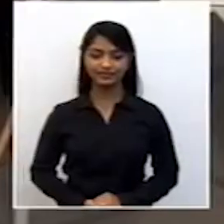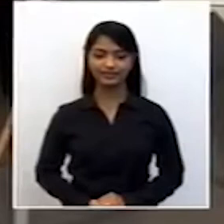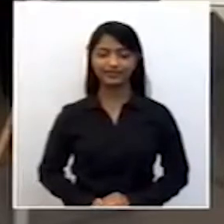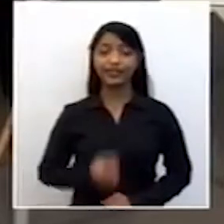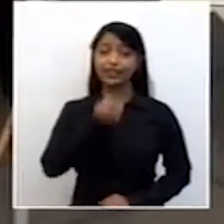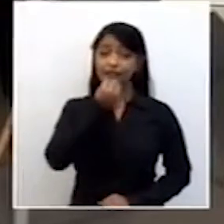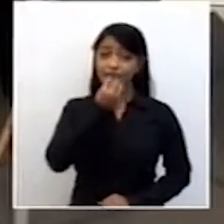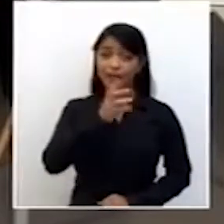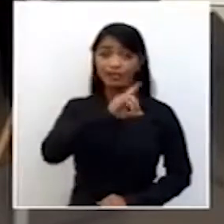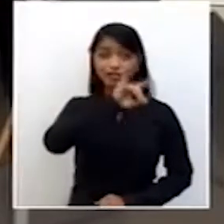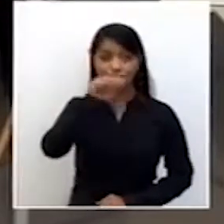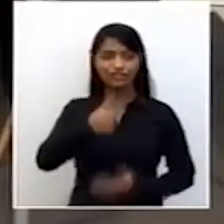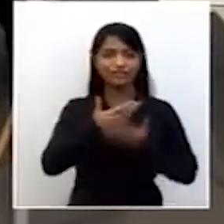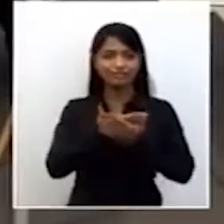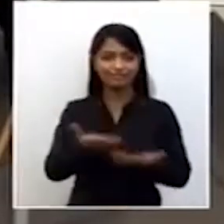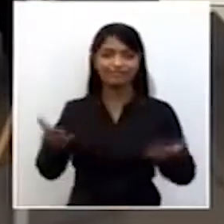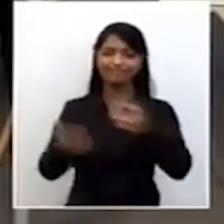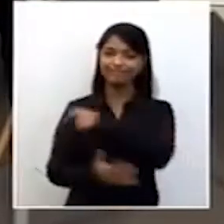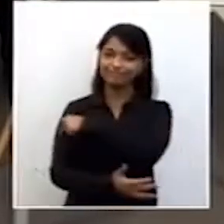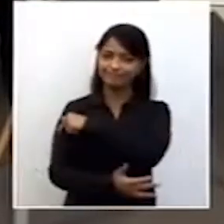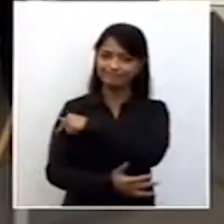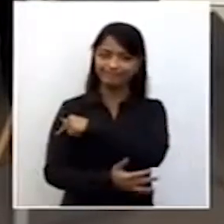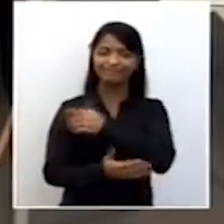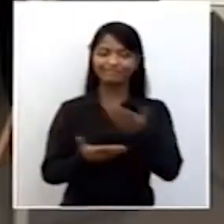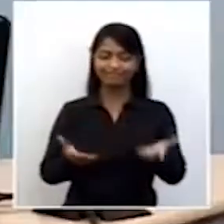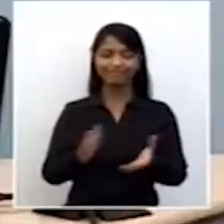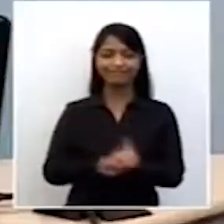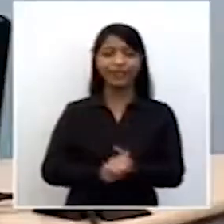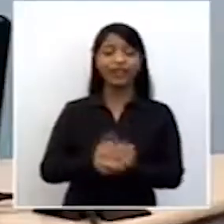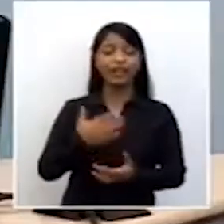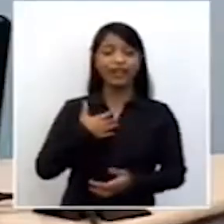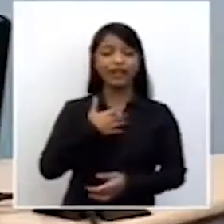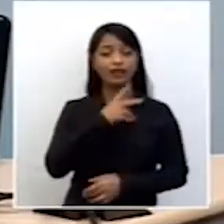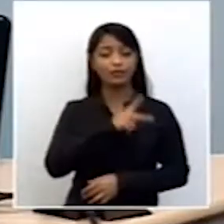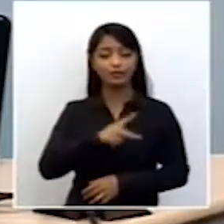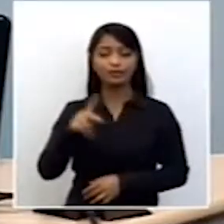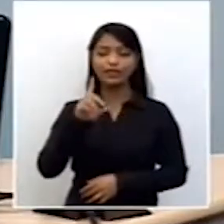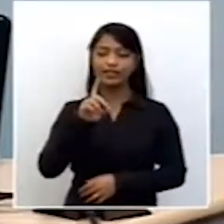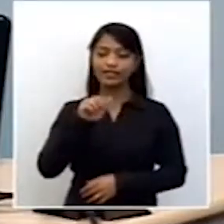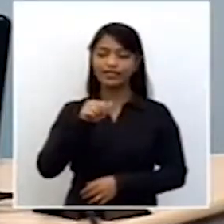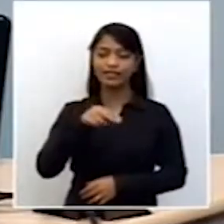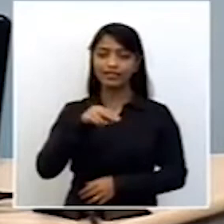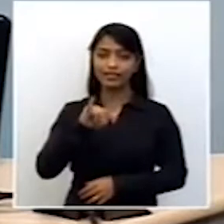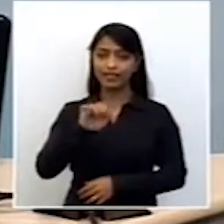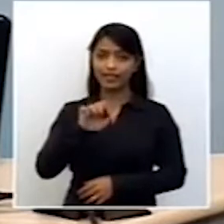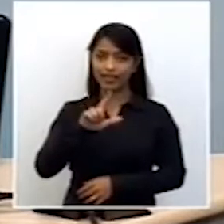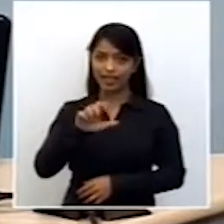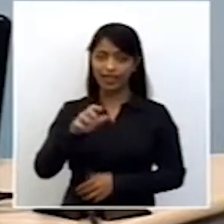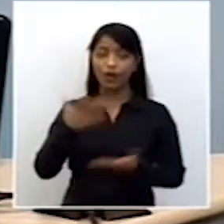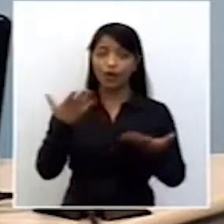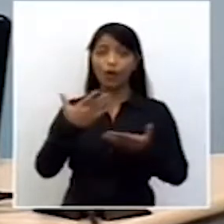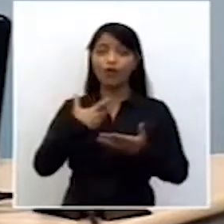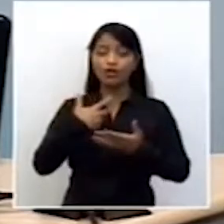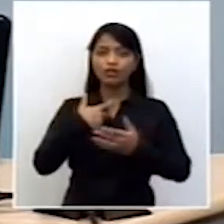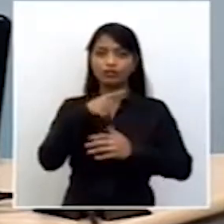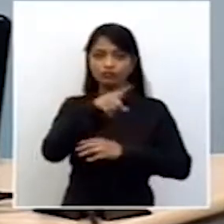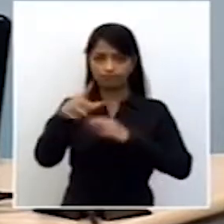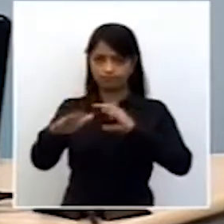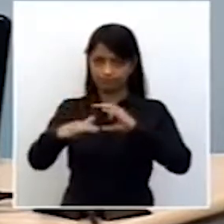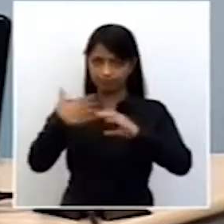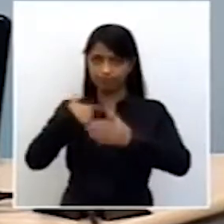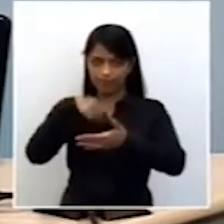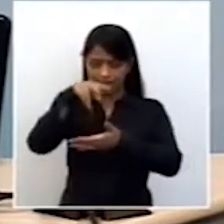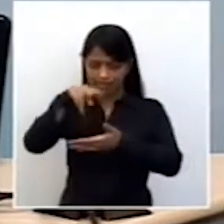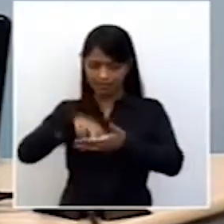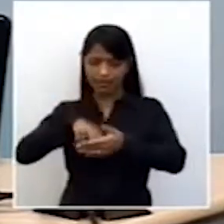Bom dia, alunos do 7º ano. Eu sou a professora Daniele e eu vou mediar hoje a aula da professora Andreia.